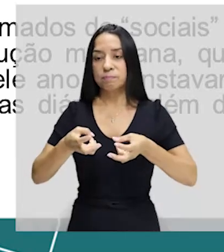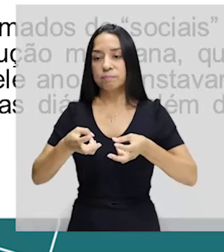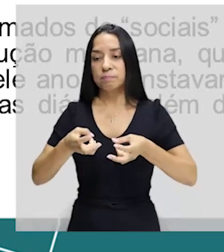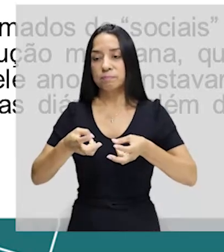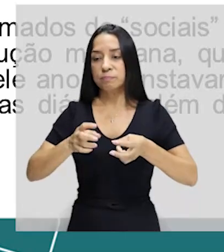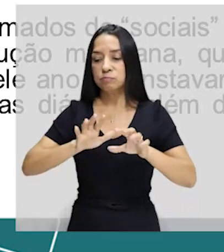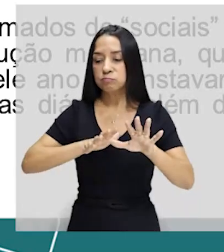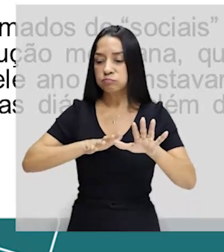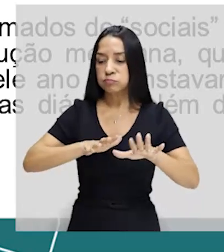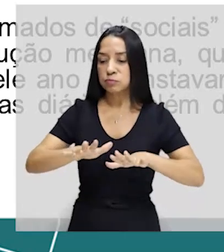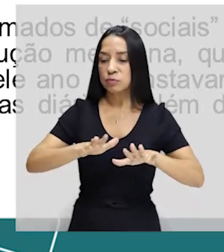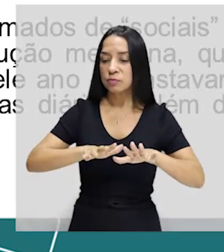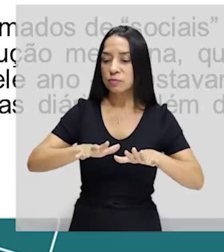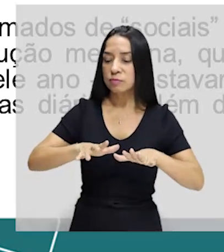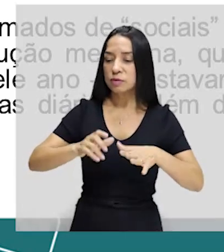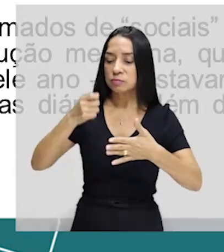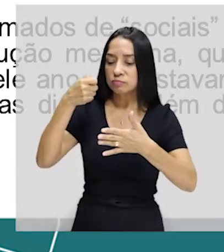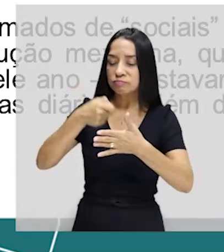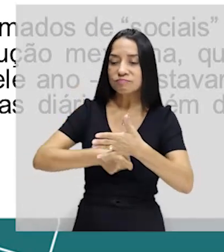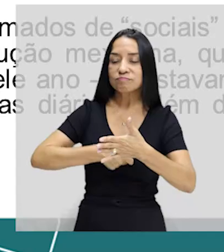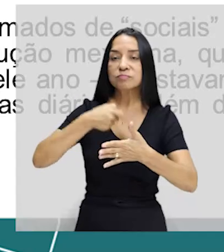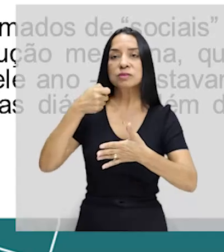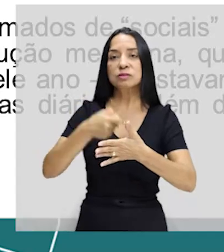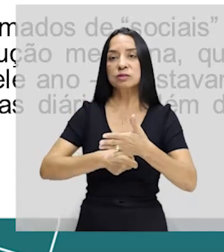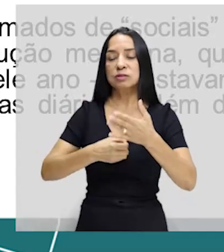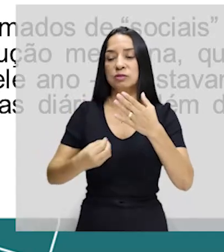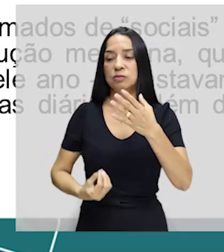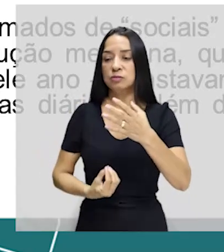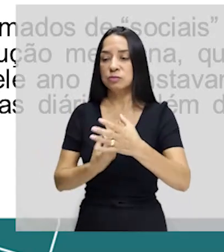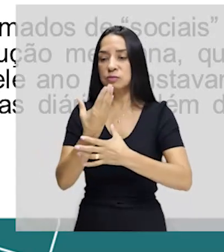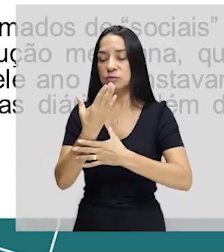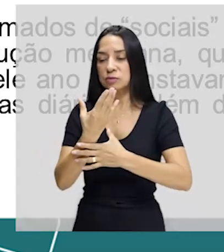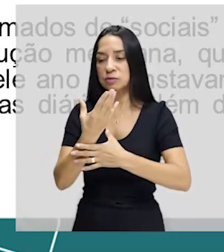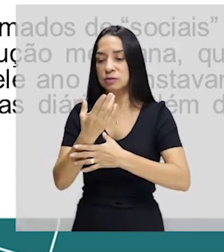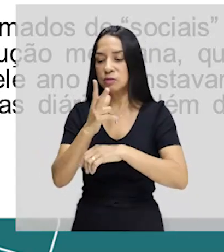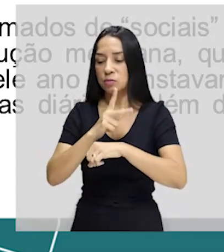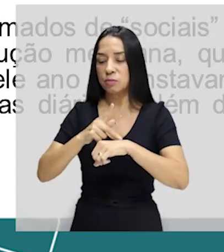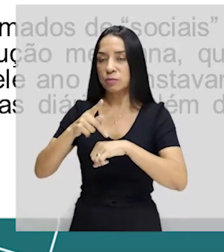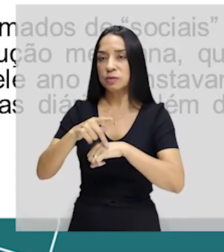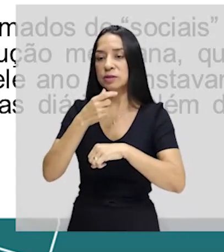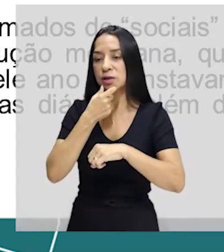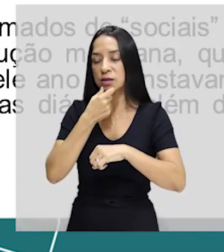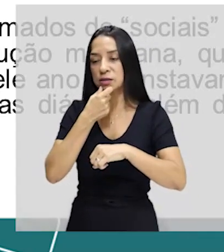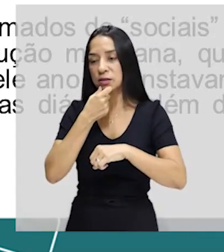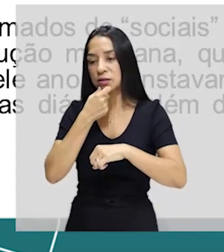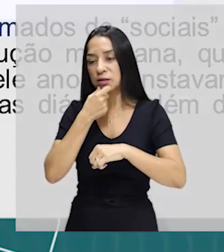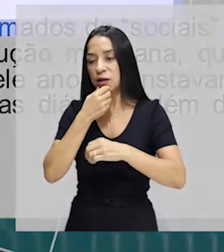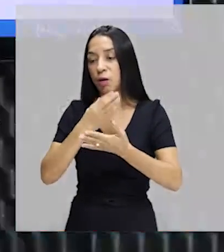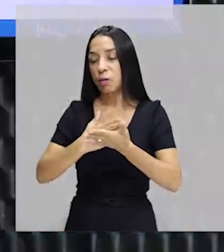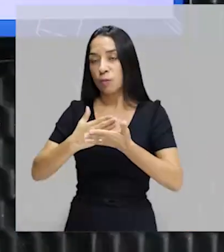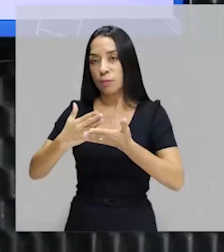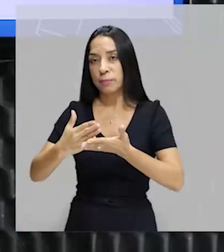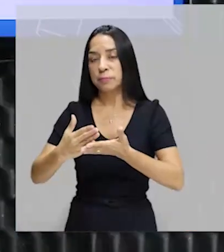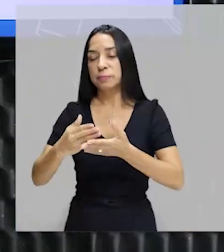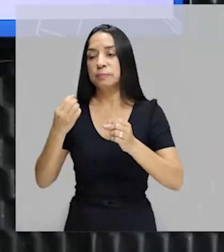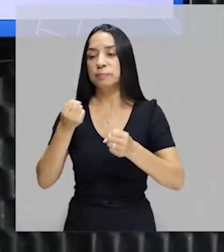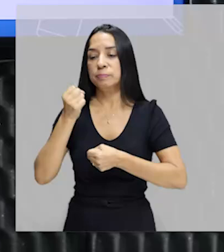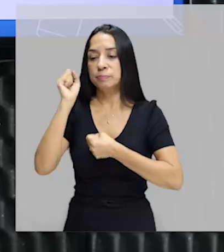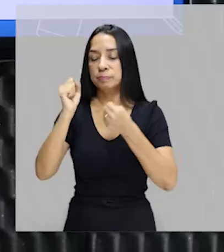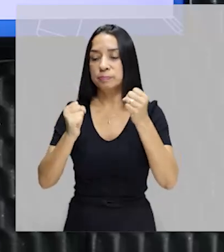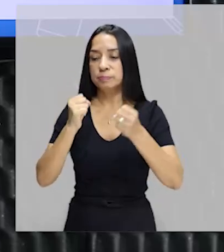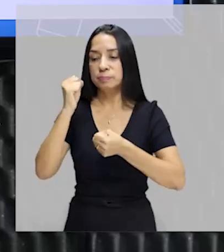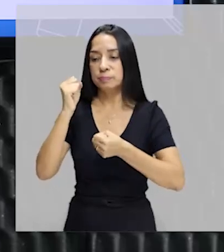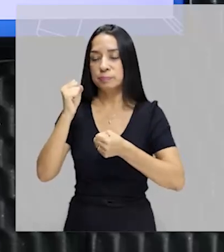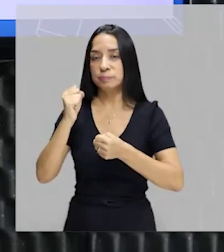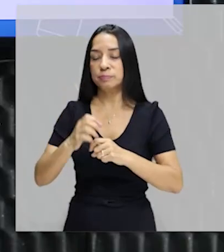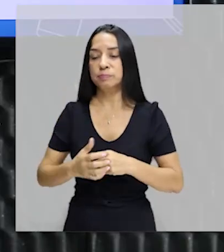os movimentos de resistência que vão surgir na Inglaterra a partir da industrialização. A partir